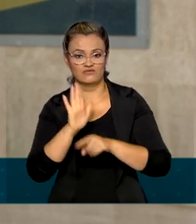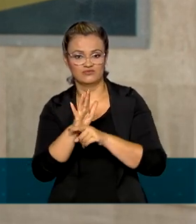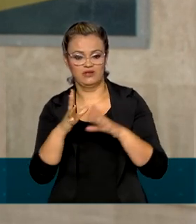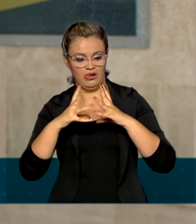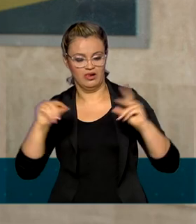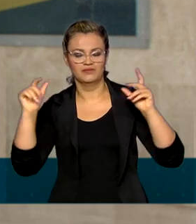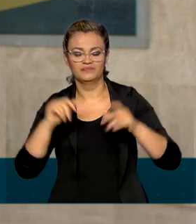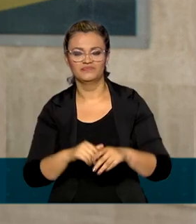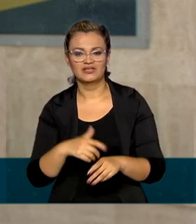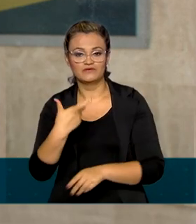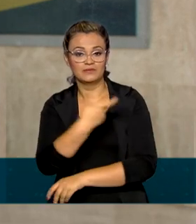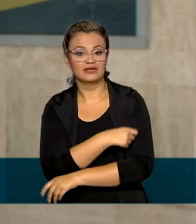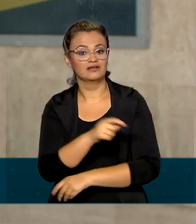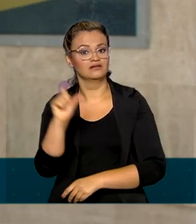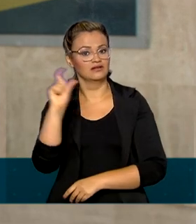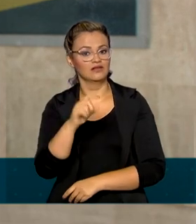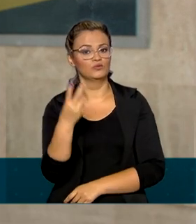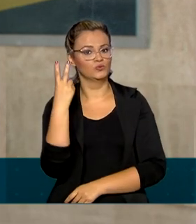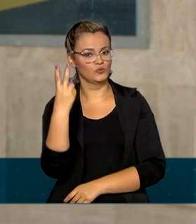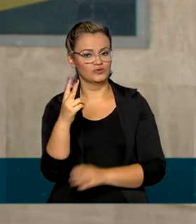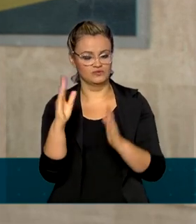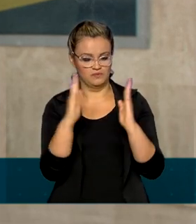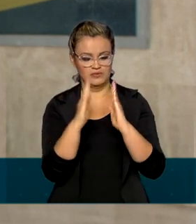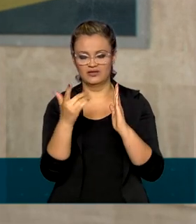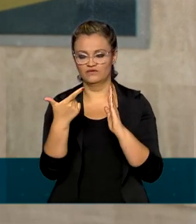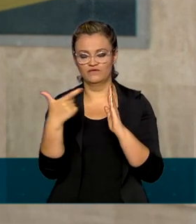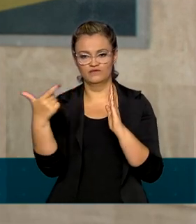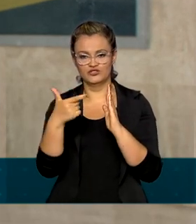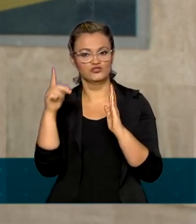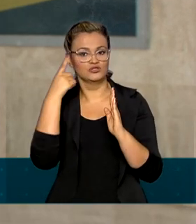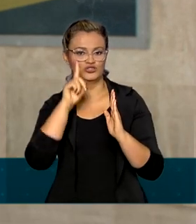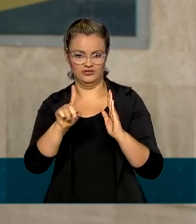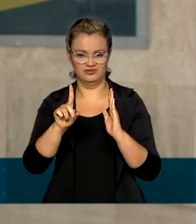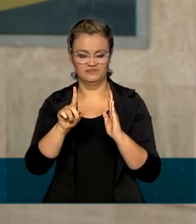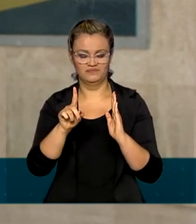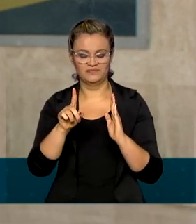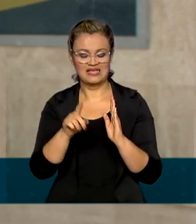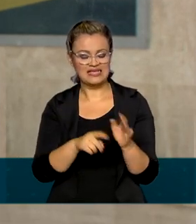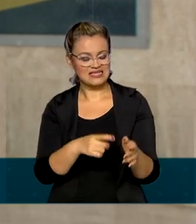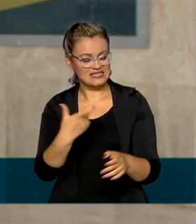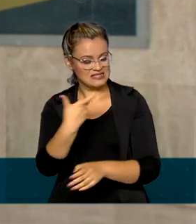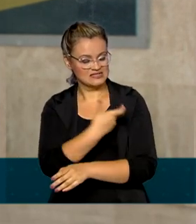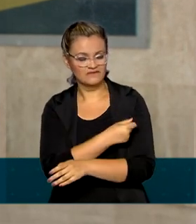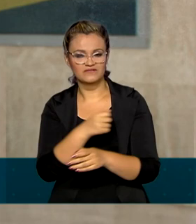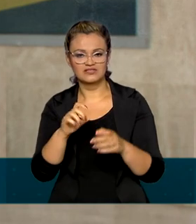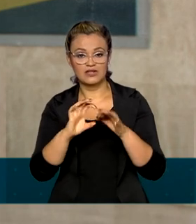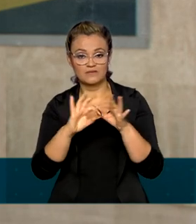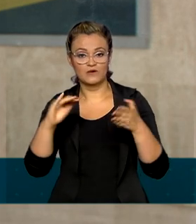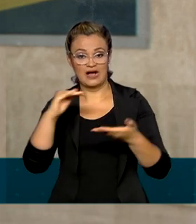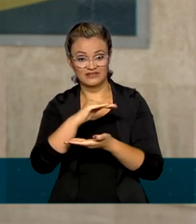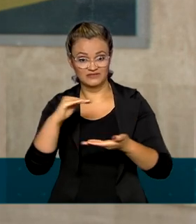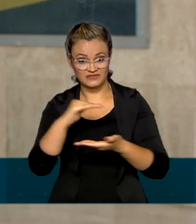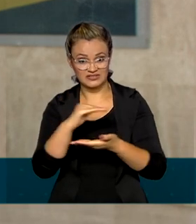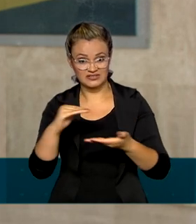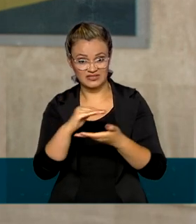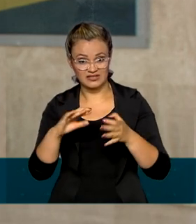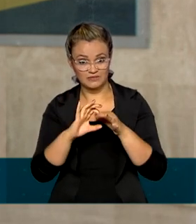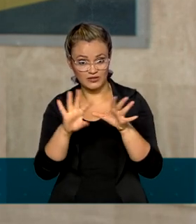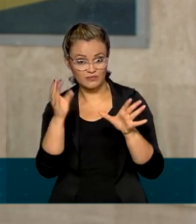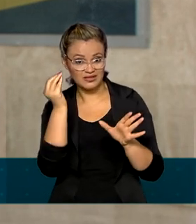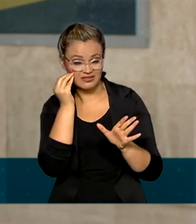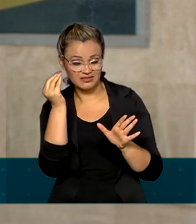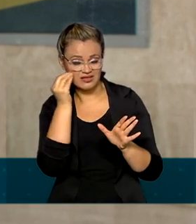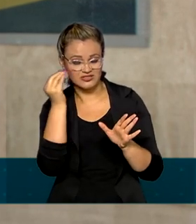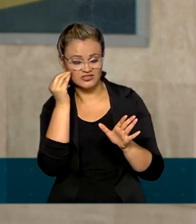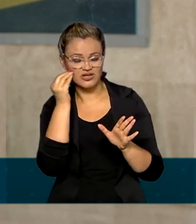aplicada em duas doses com intervalo de 22 dias. E a imunização da Anvisa, a autorização da